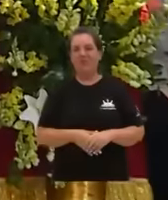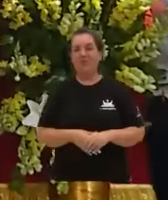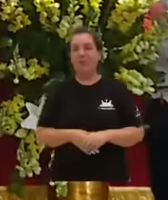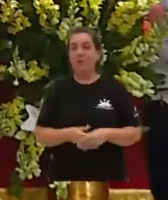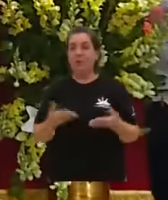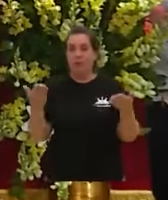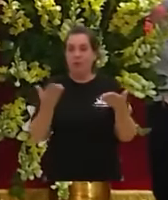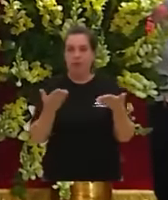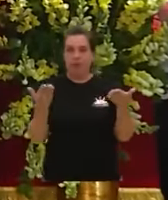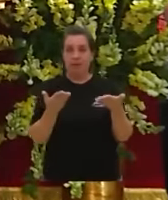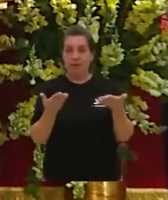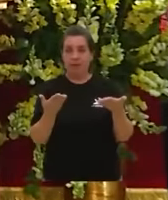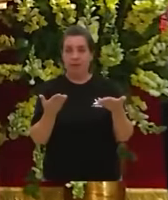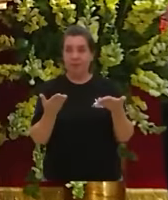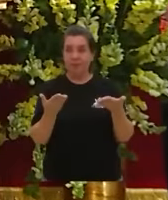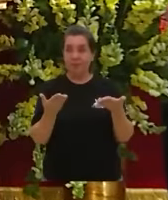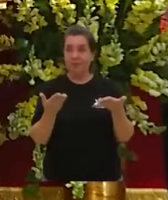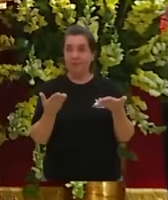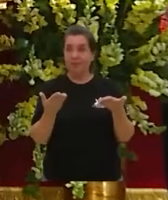Hoje,